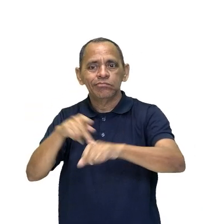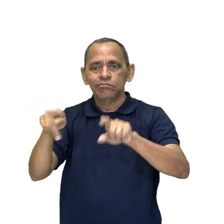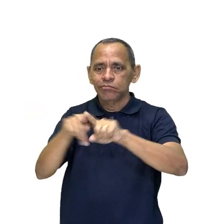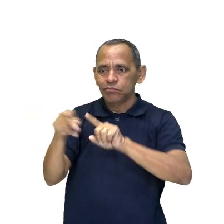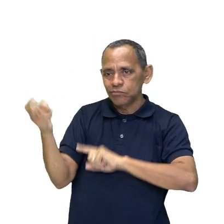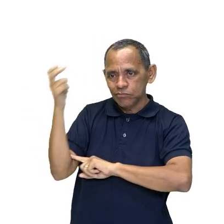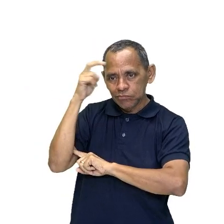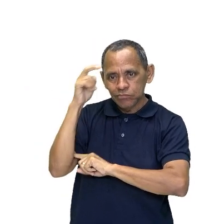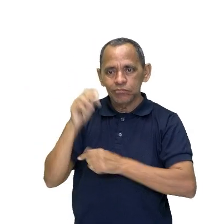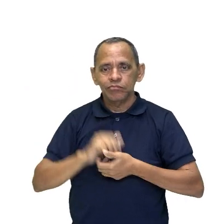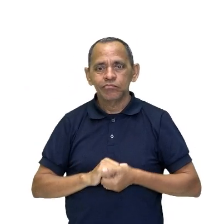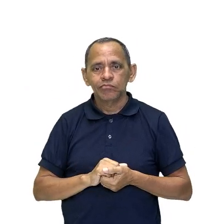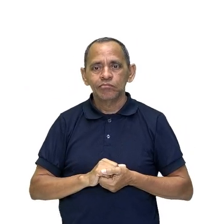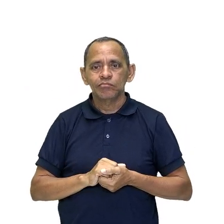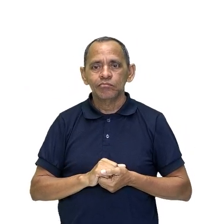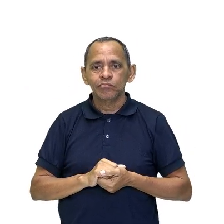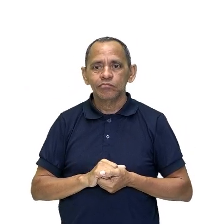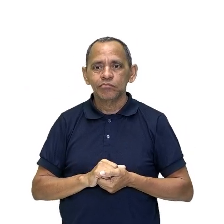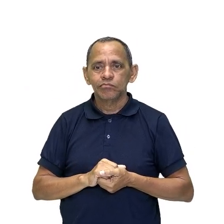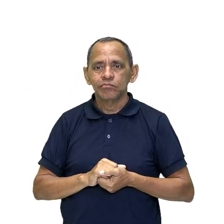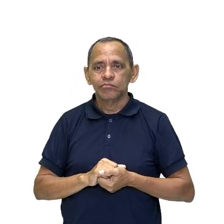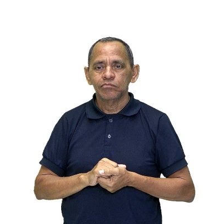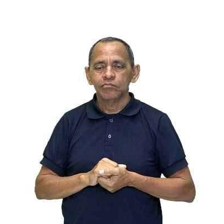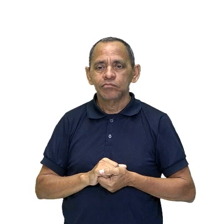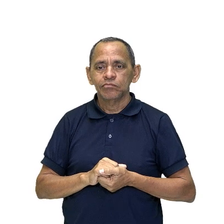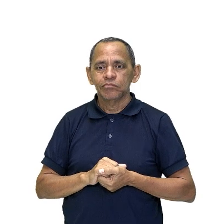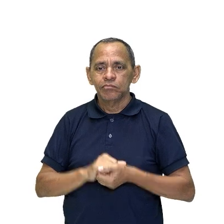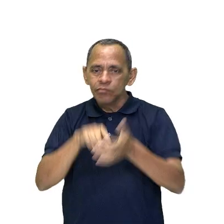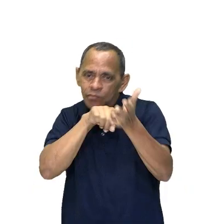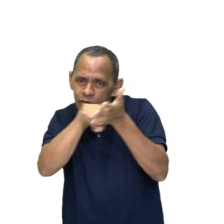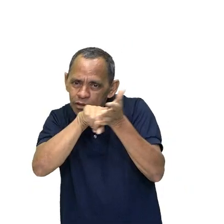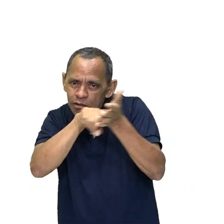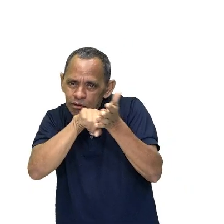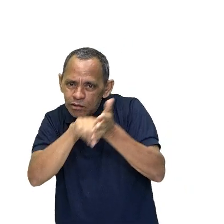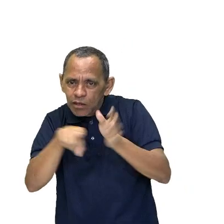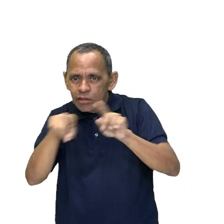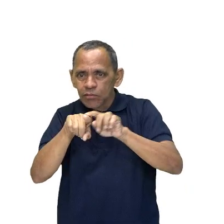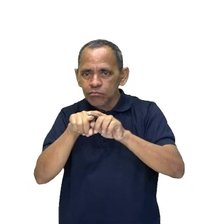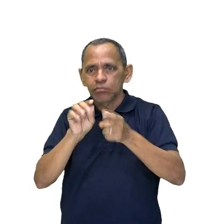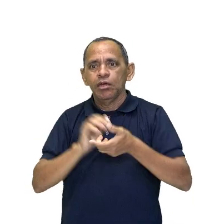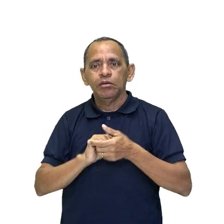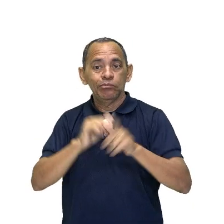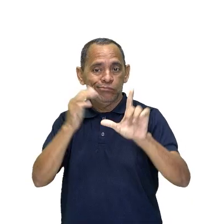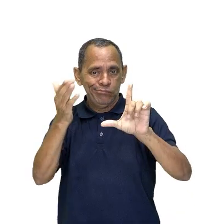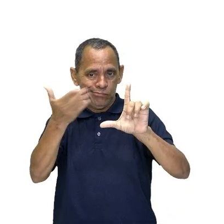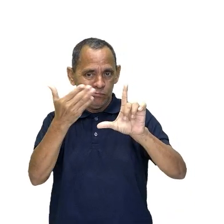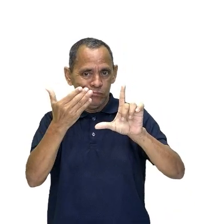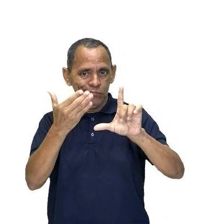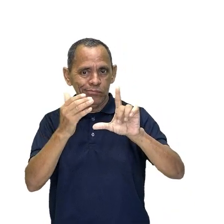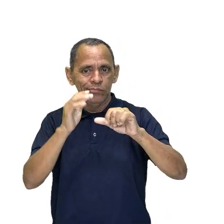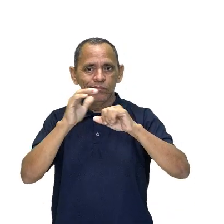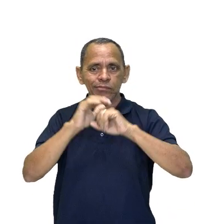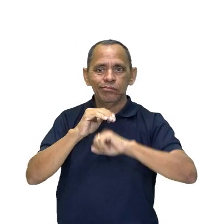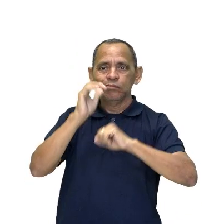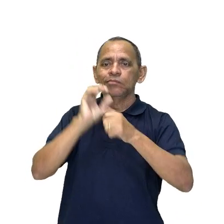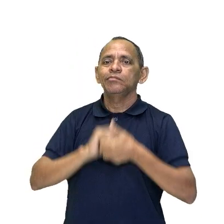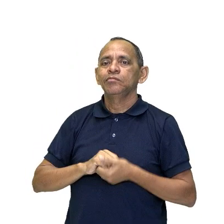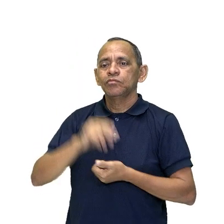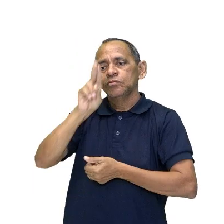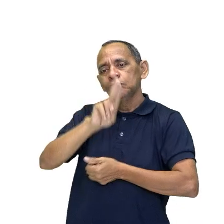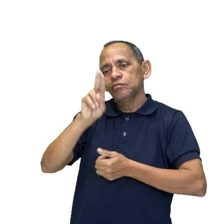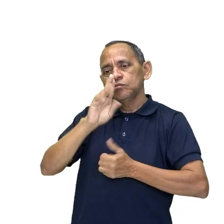Navegar, então, por uma hipermídia é mais que consumir conteúdo, é mais do que isso.